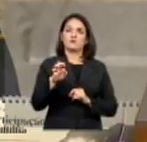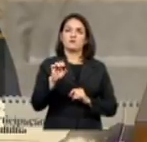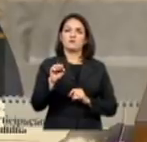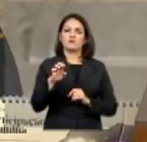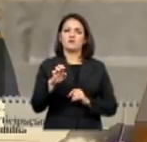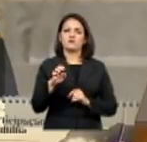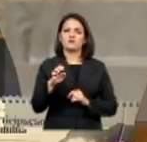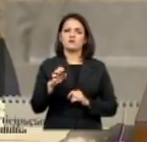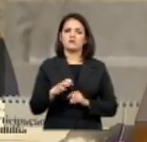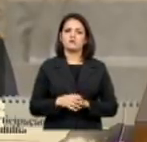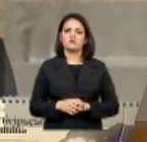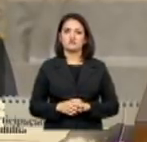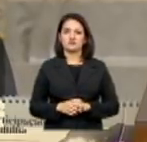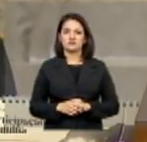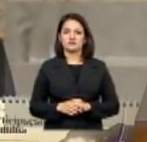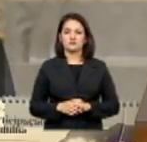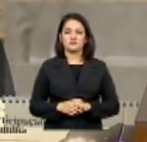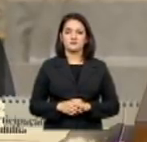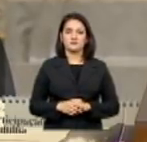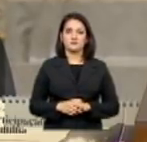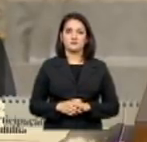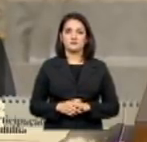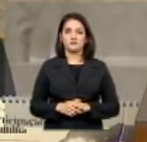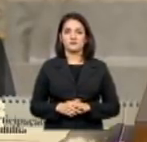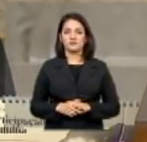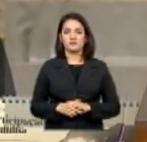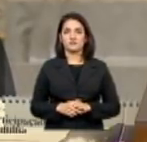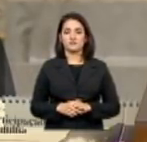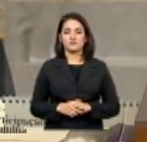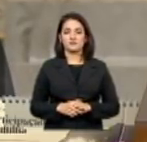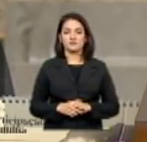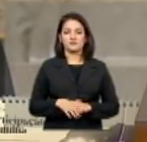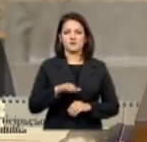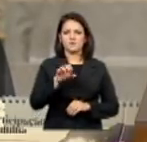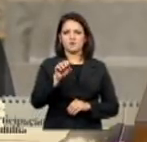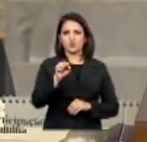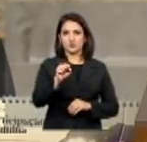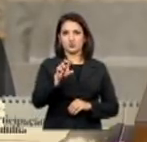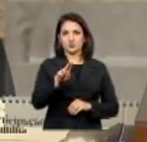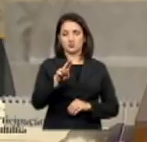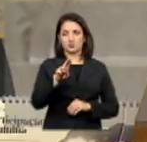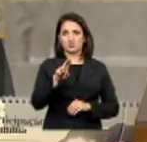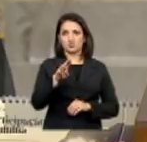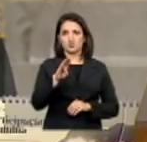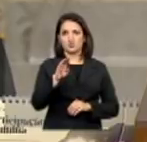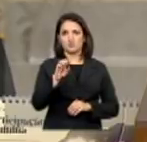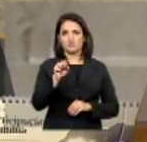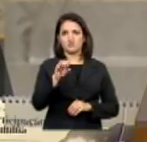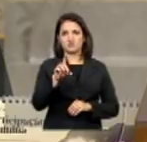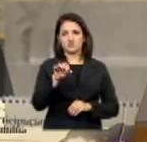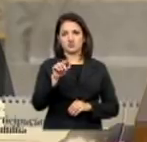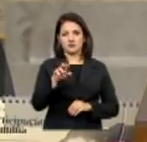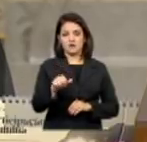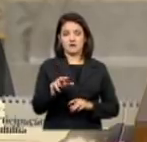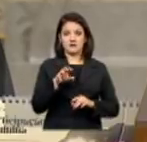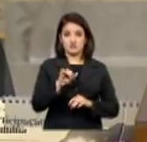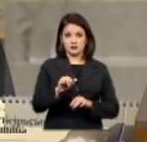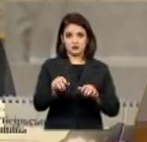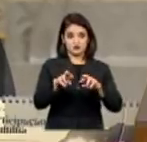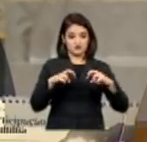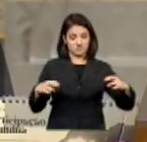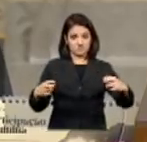dizer subsidiária caso a corte entenda que é passível de nulidade a concessão de prazo comum